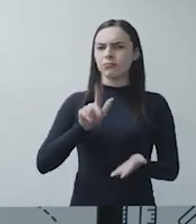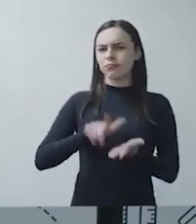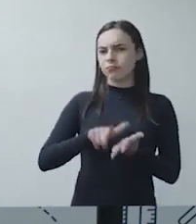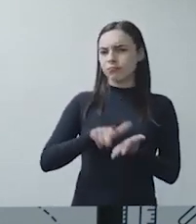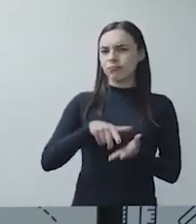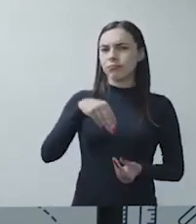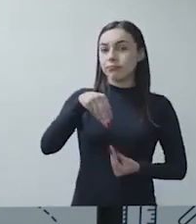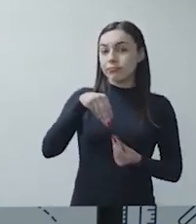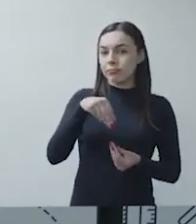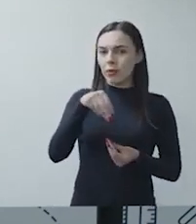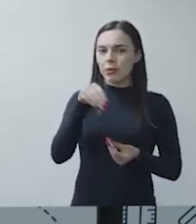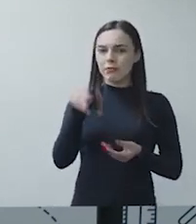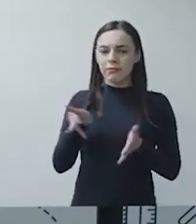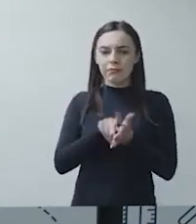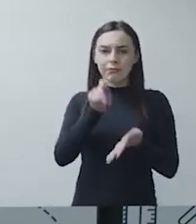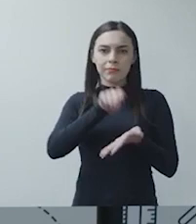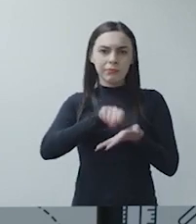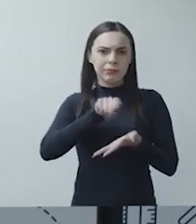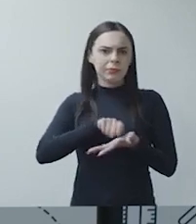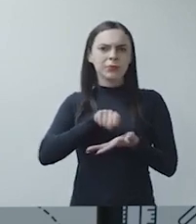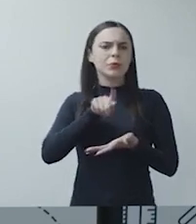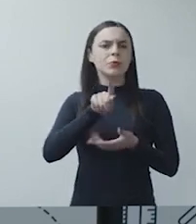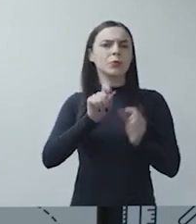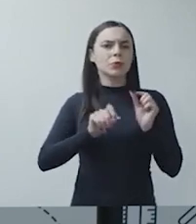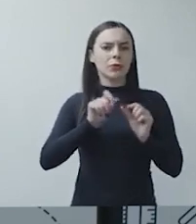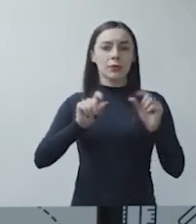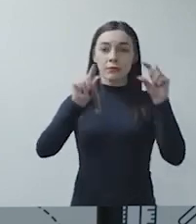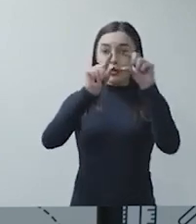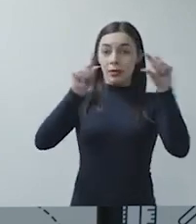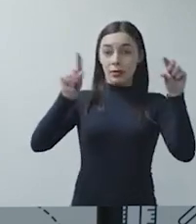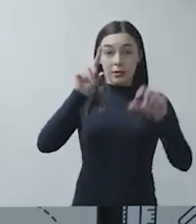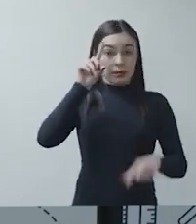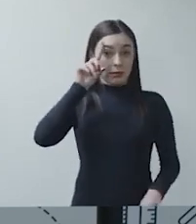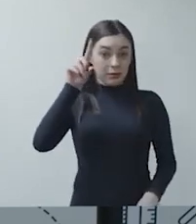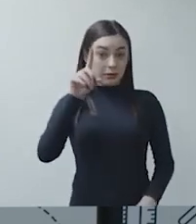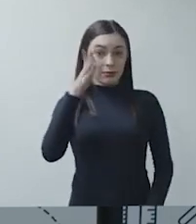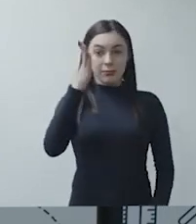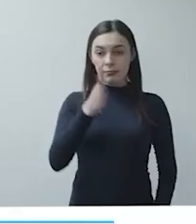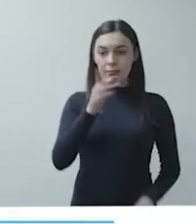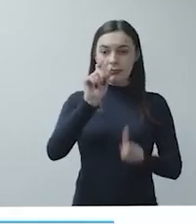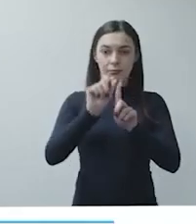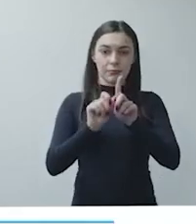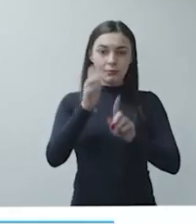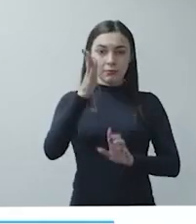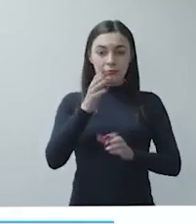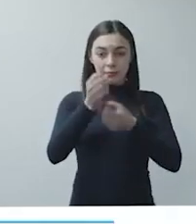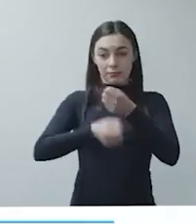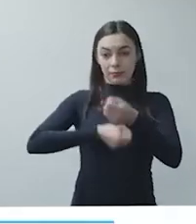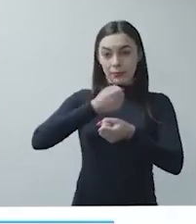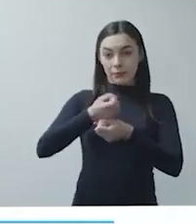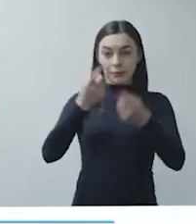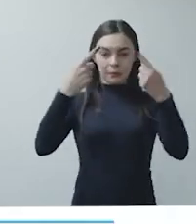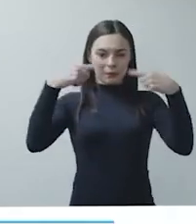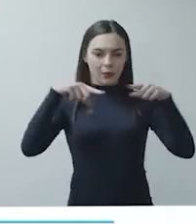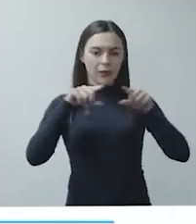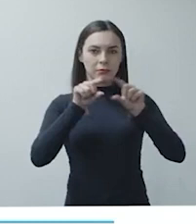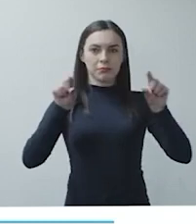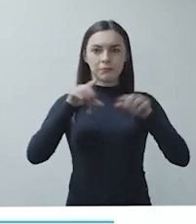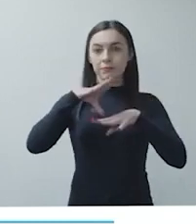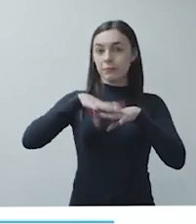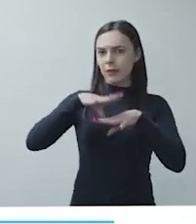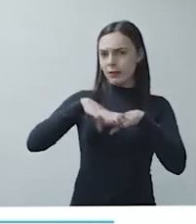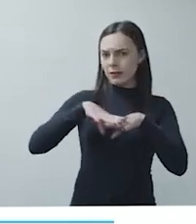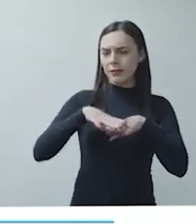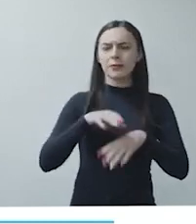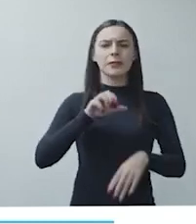fazer o registro, vocês irão colocar a data de hoje, o mês e o ano e vão escrever matemática.